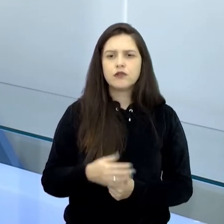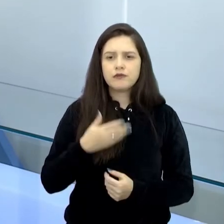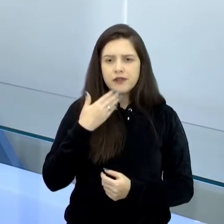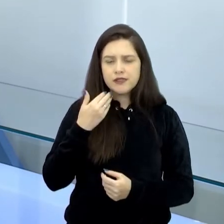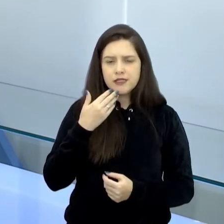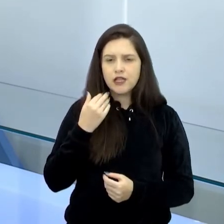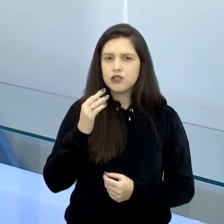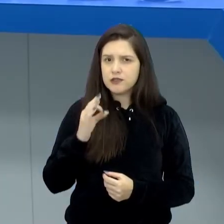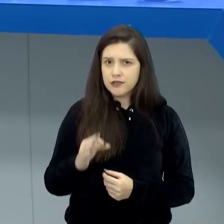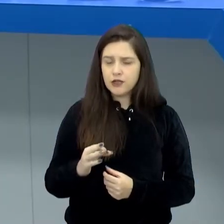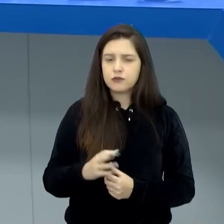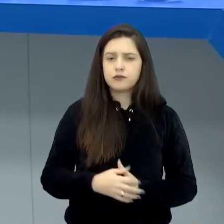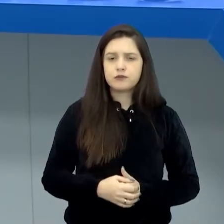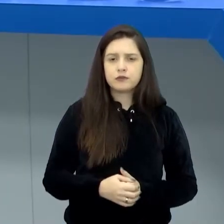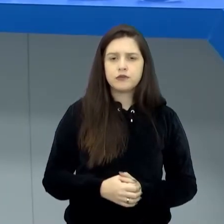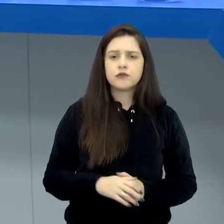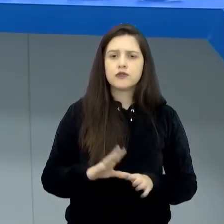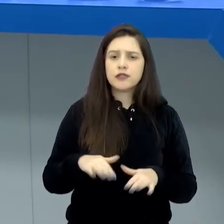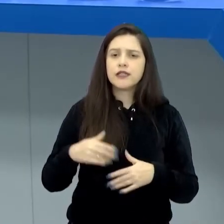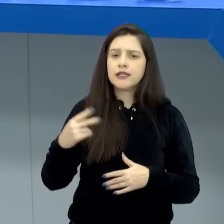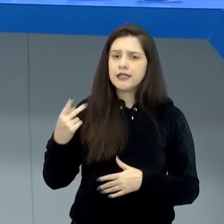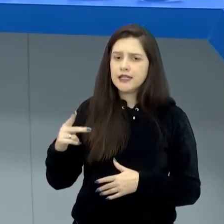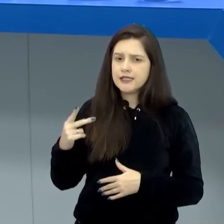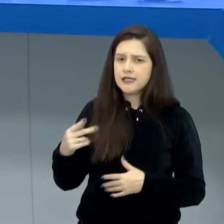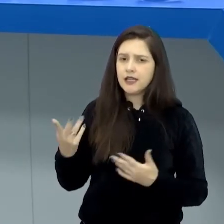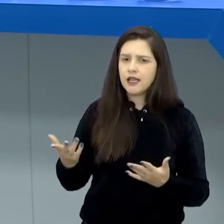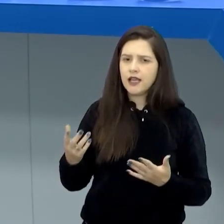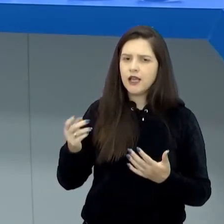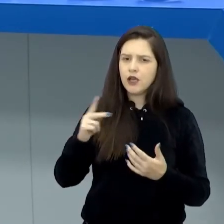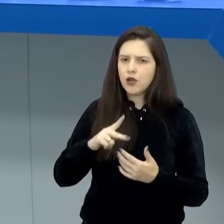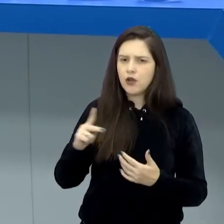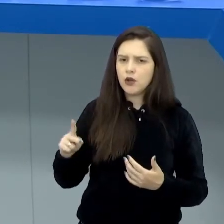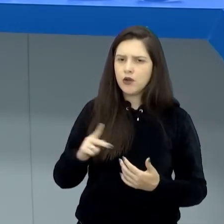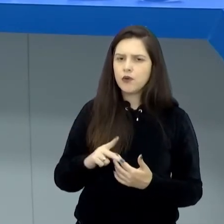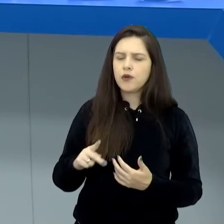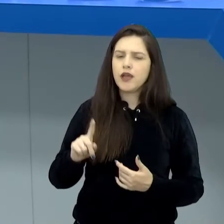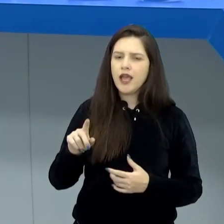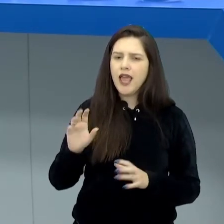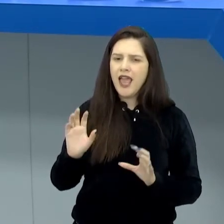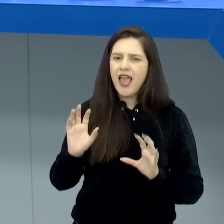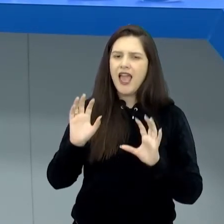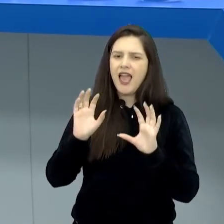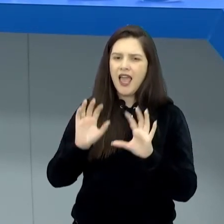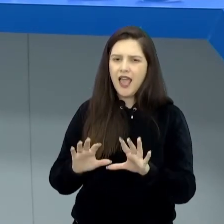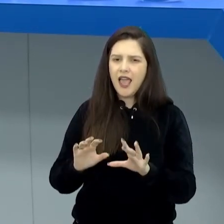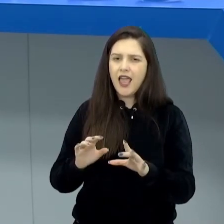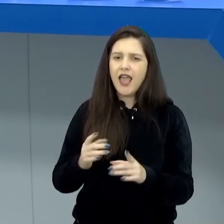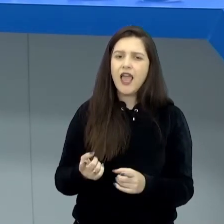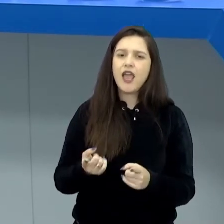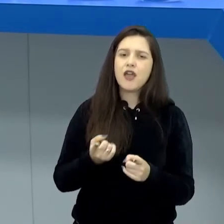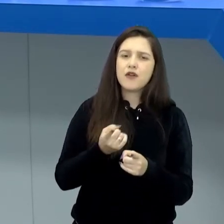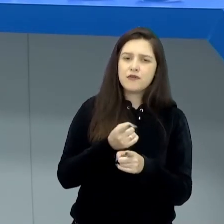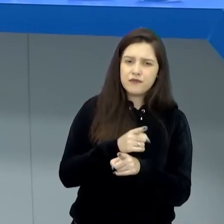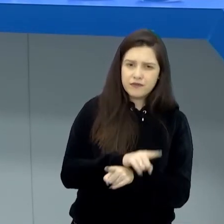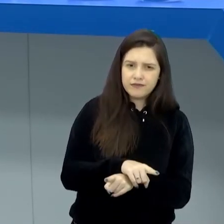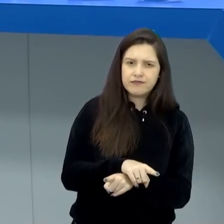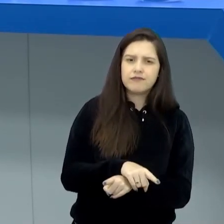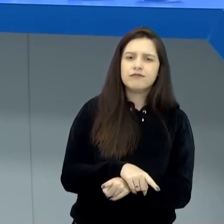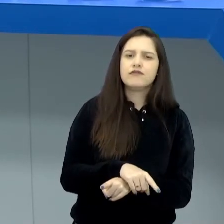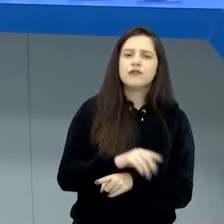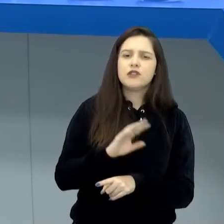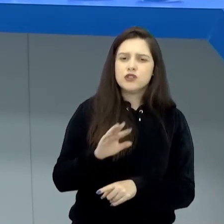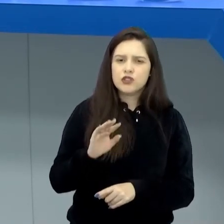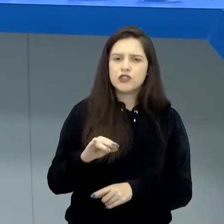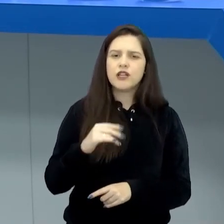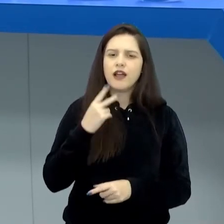facilidade, certo? Então aí nesse caso, professor, eu tenho aí uma reação reversível que os nossos alunos já estavam